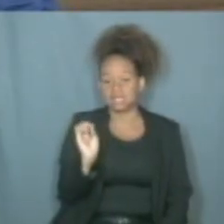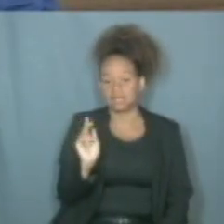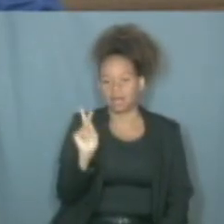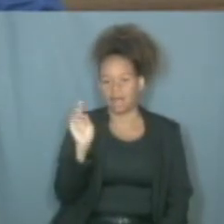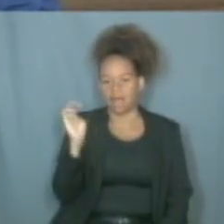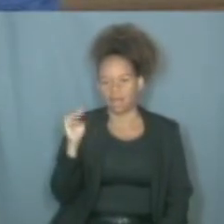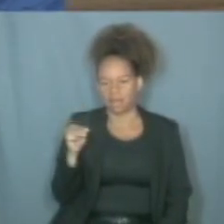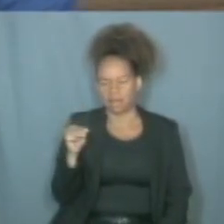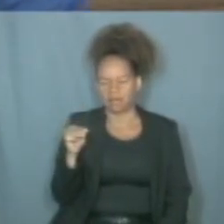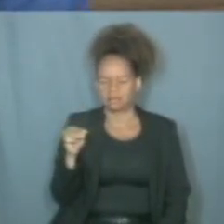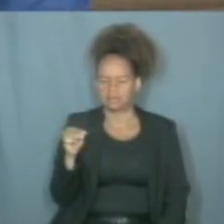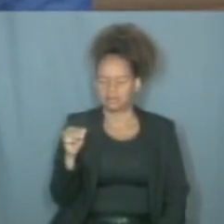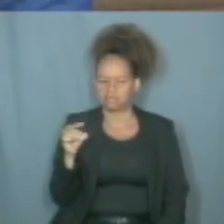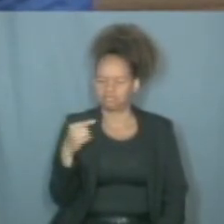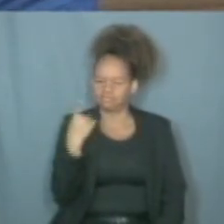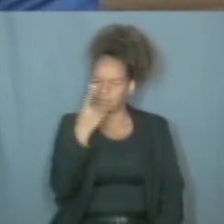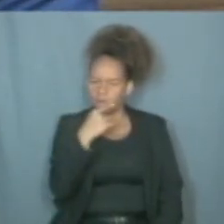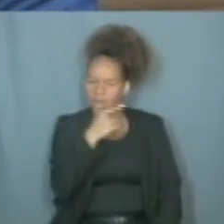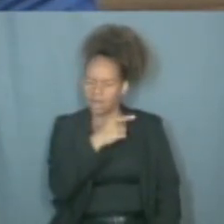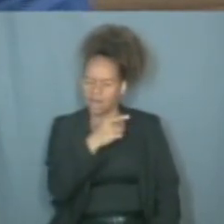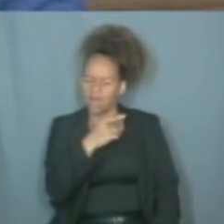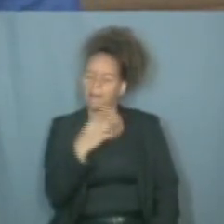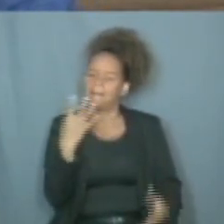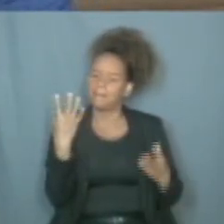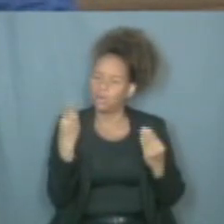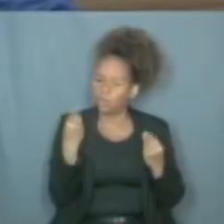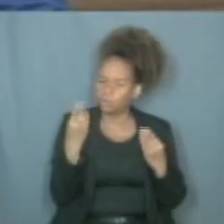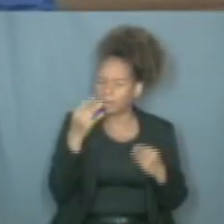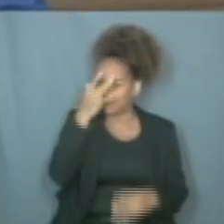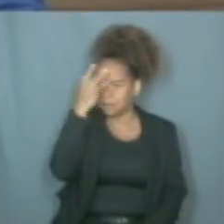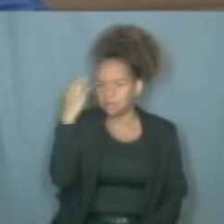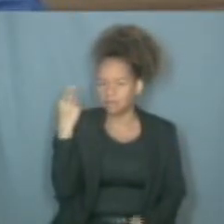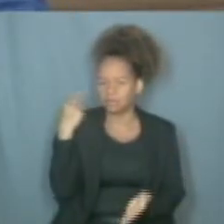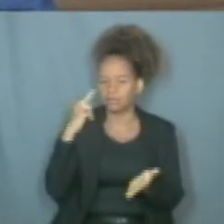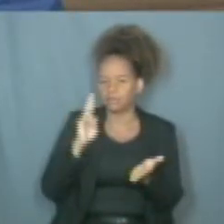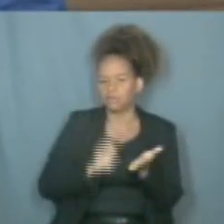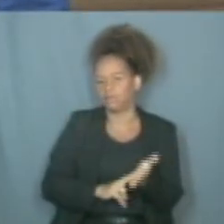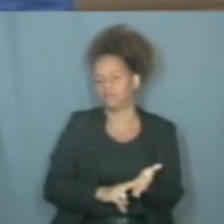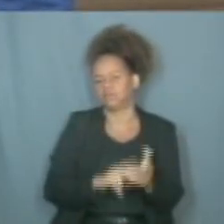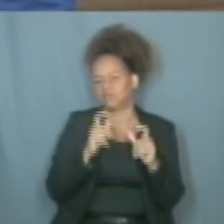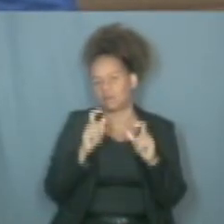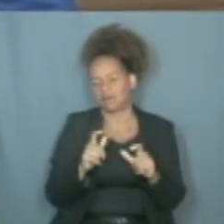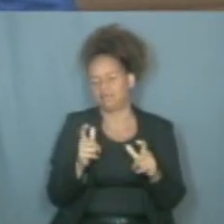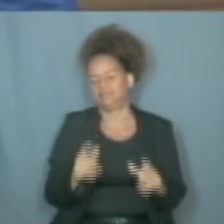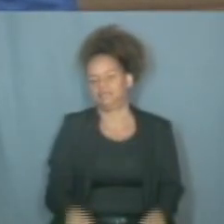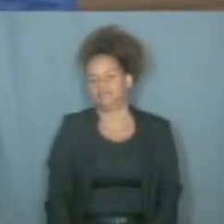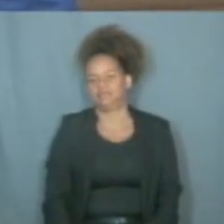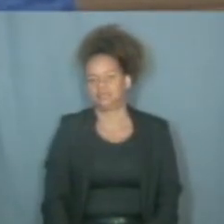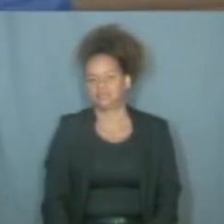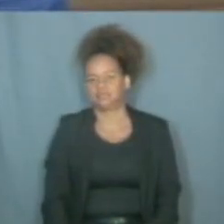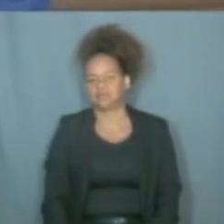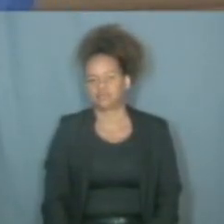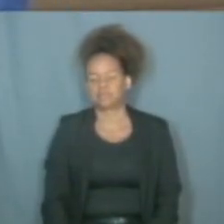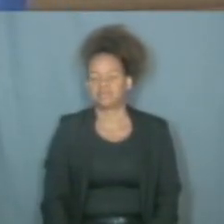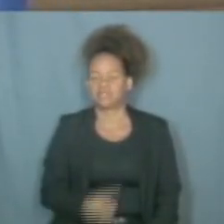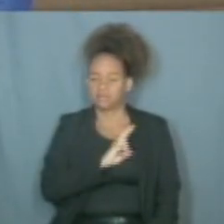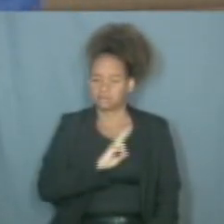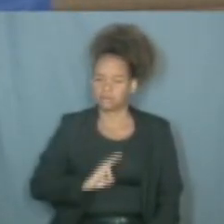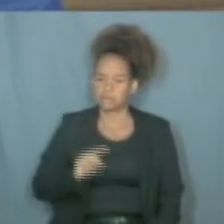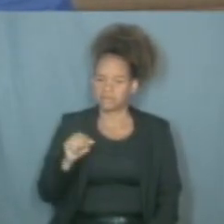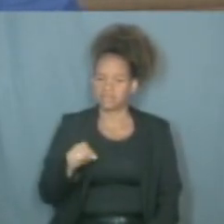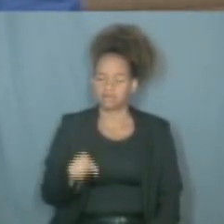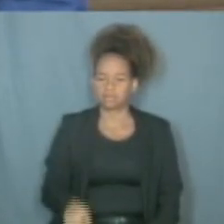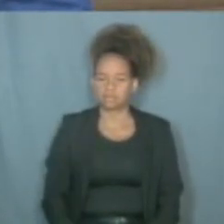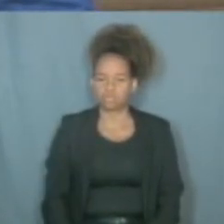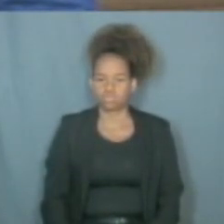lá. Então eu tenho certeza, muitas pessoas levaram multa nesse local. Inclusive, teve um vereador aqui dessa casa que